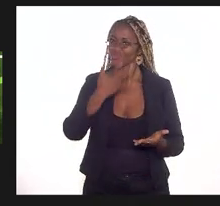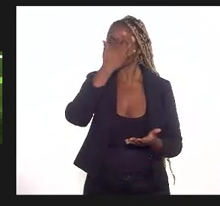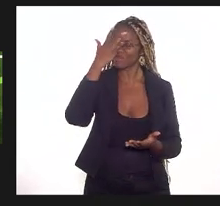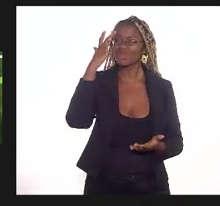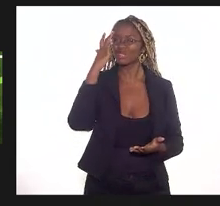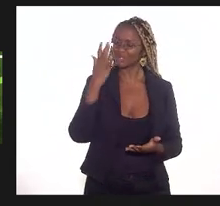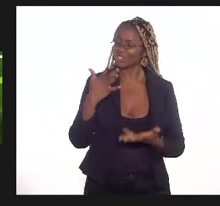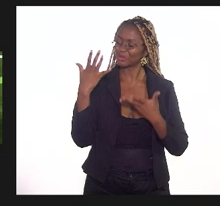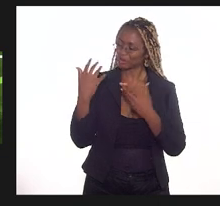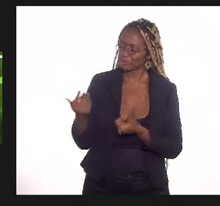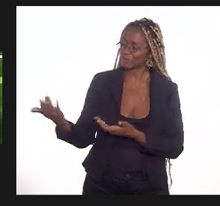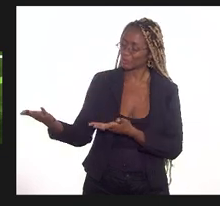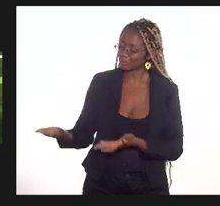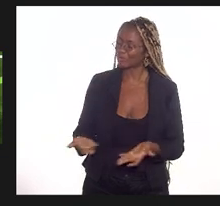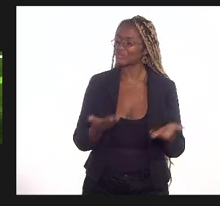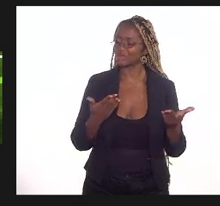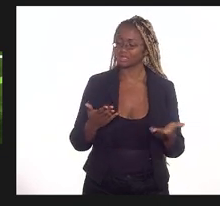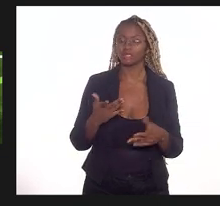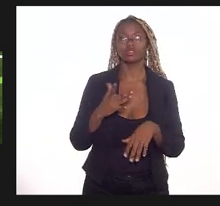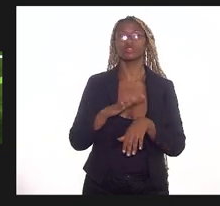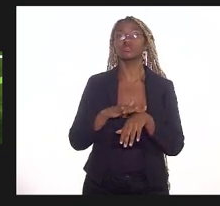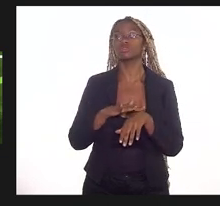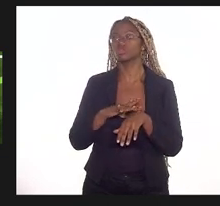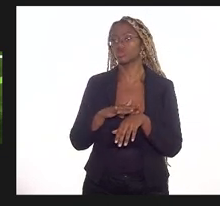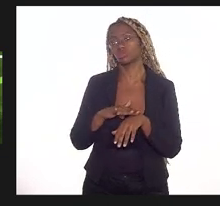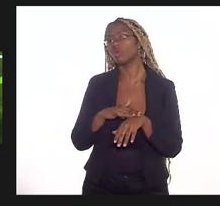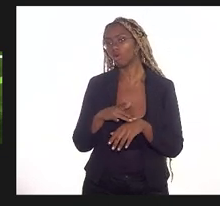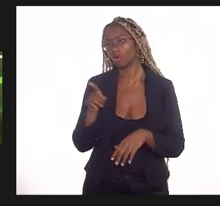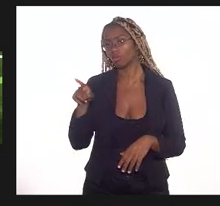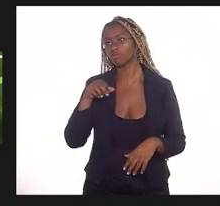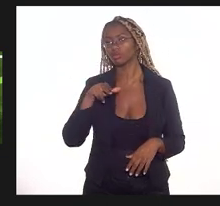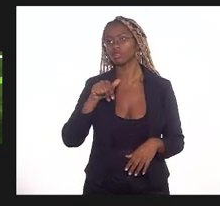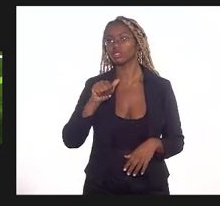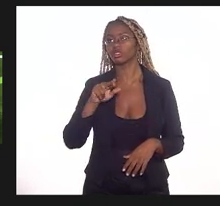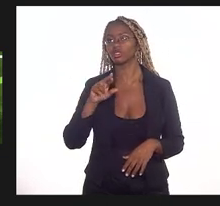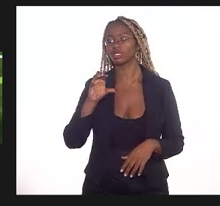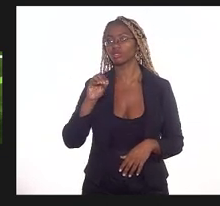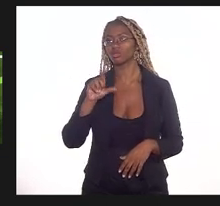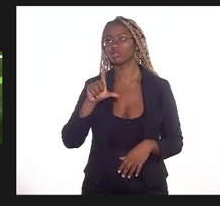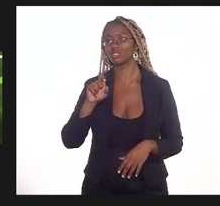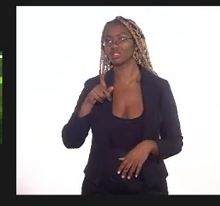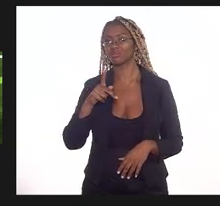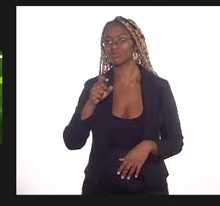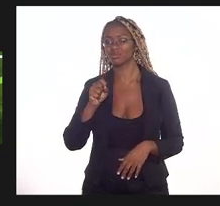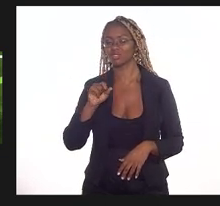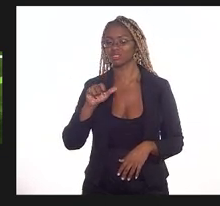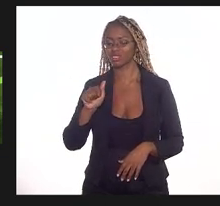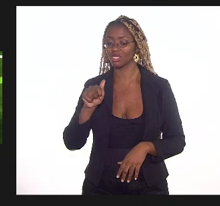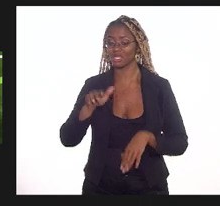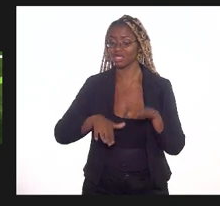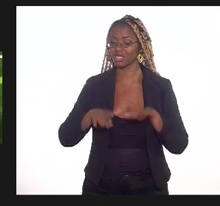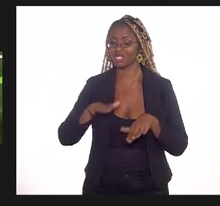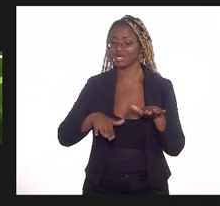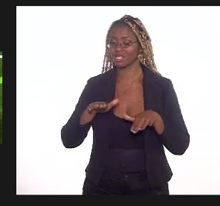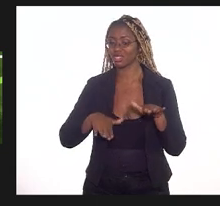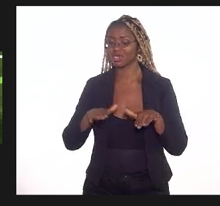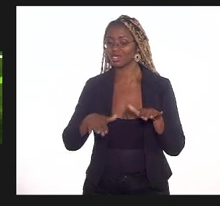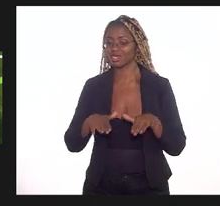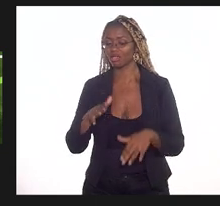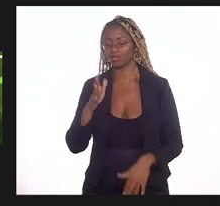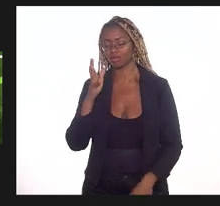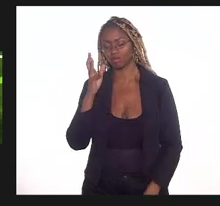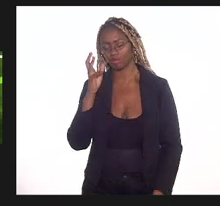essas pessoas que sofrem de narcolepsia, e a Ana, vez ou outra, né,